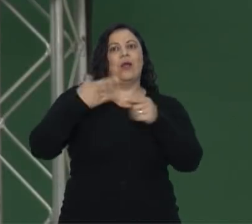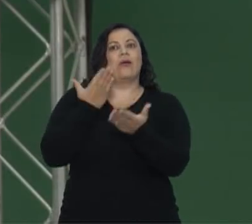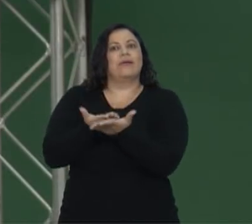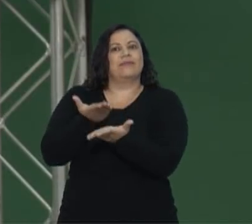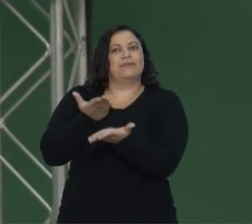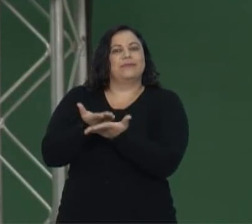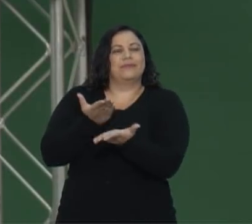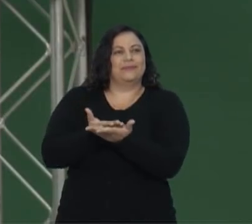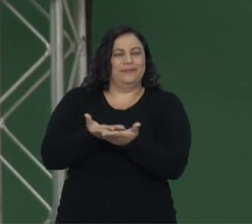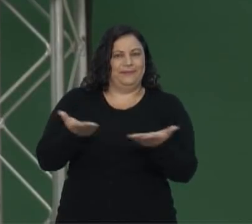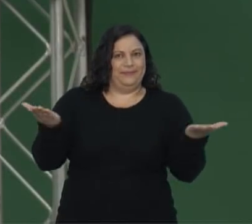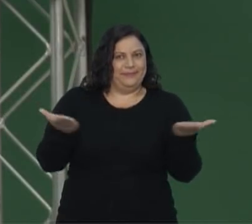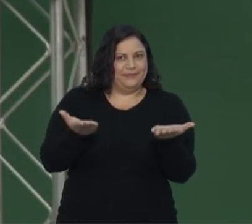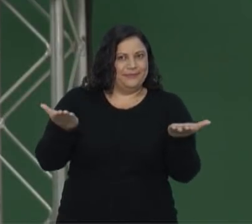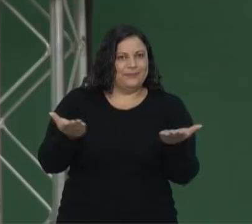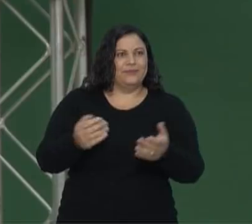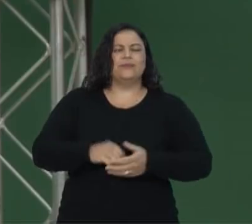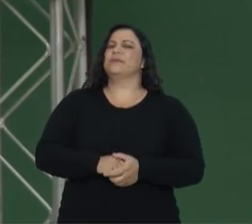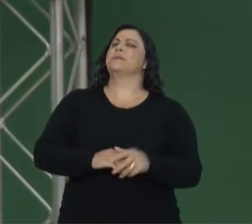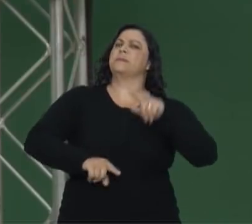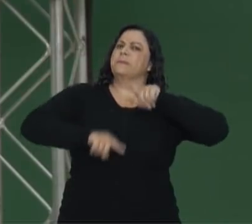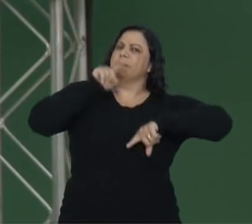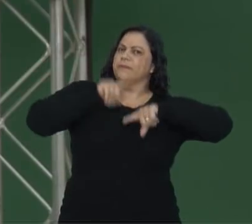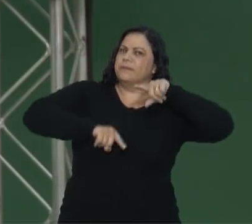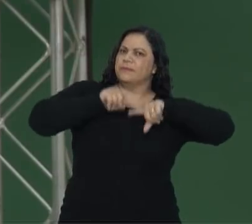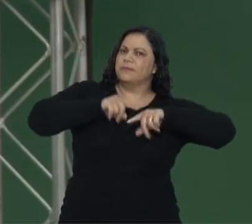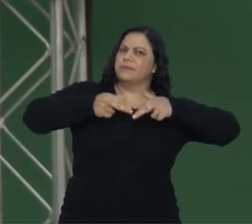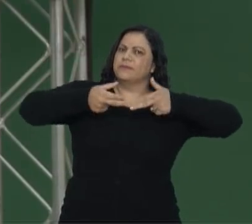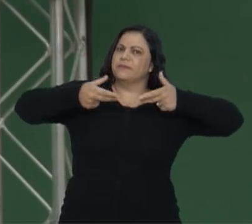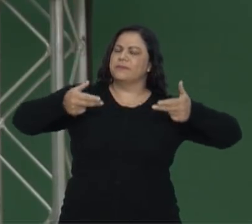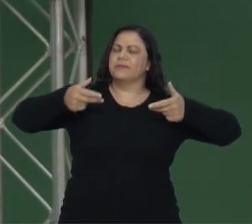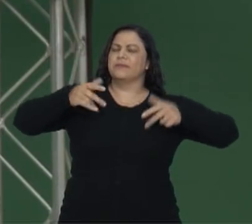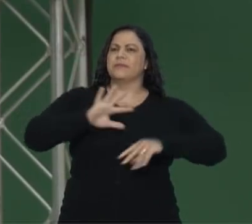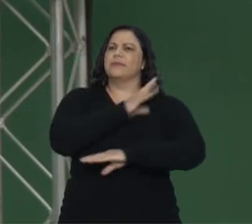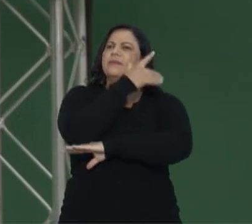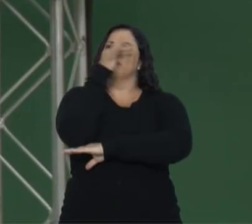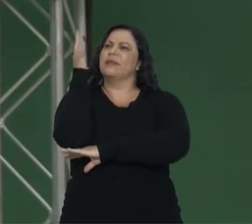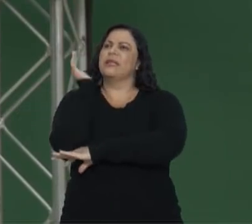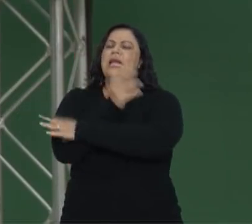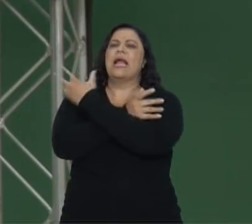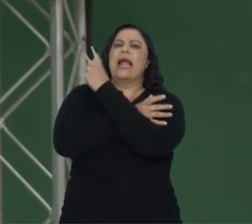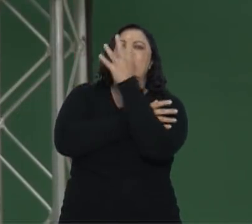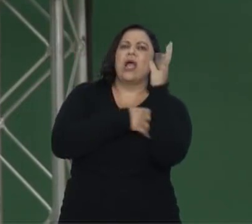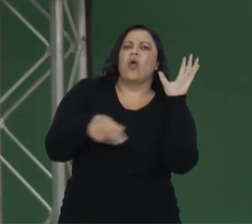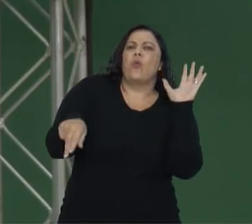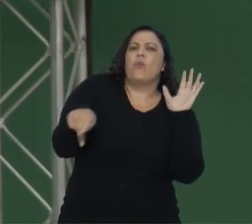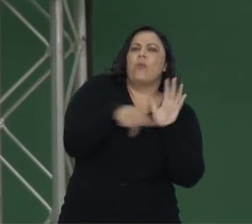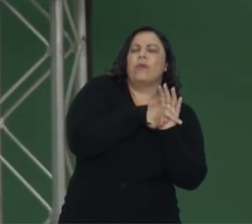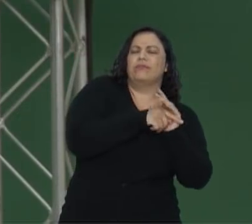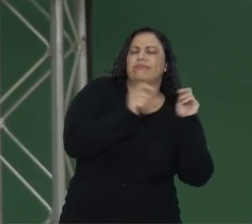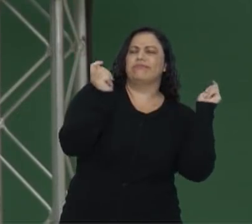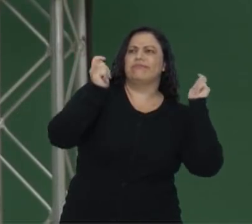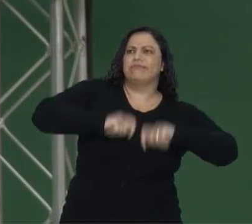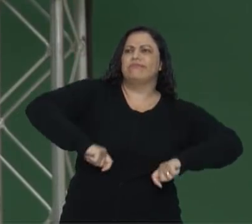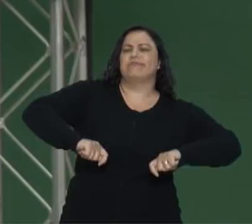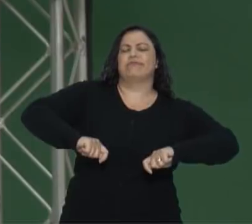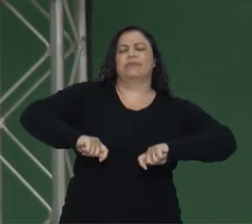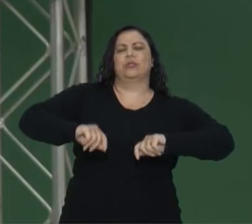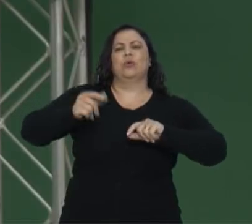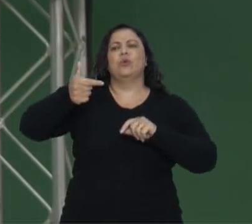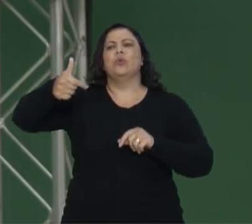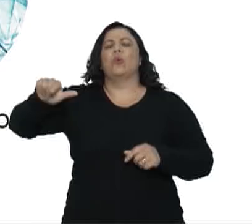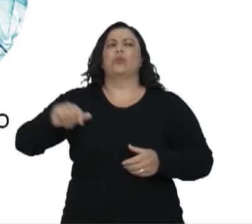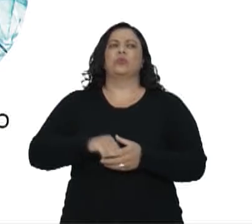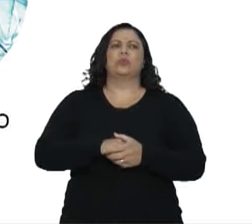Bom, já que eu estou falando agora de materiais que são naturais ou são sintéticos, vamos apresentar e entender esses conceitos? A variedade